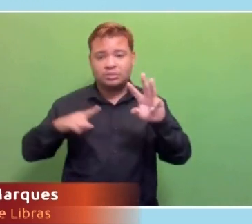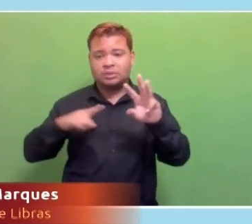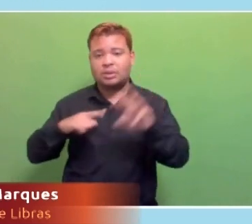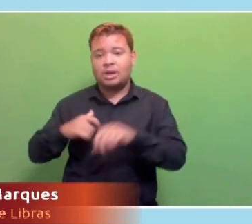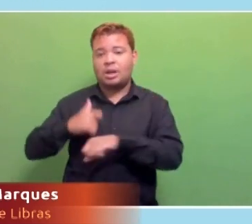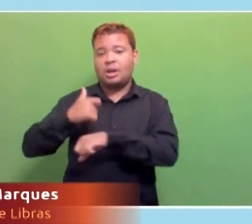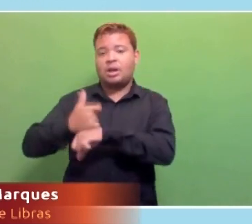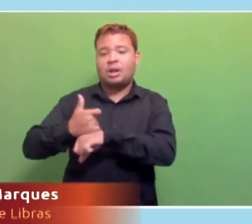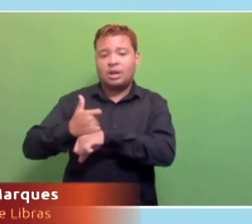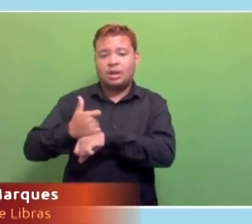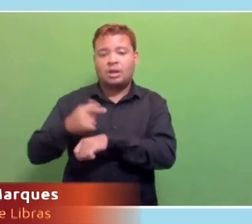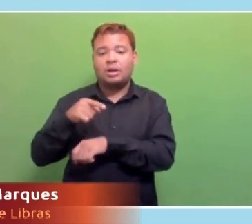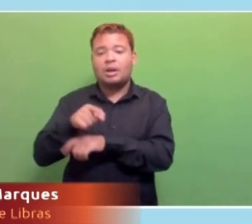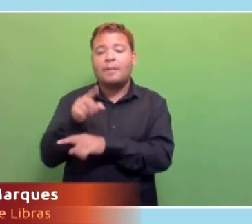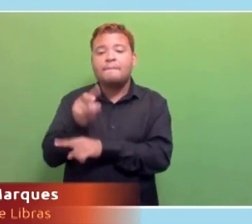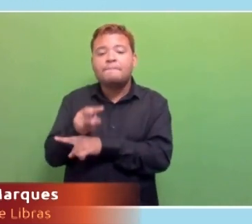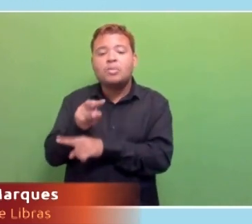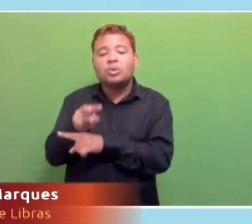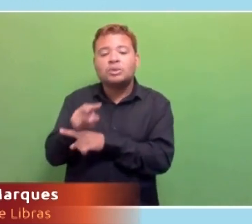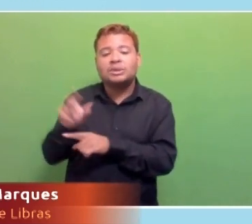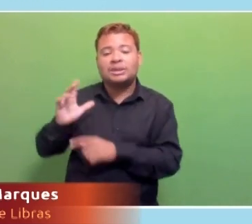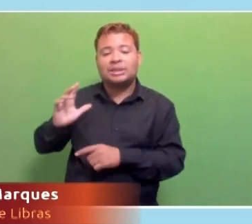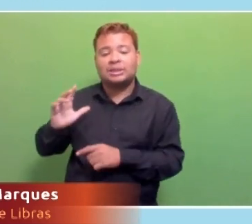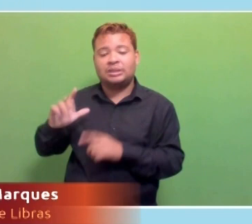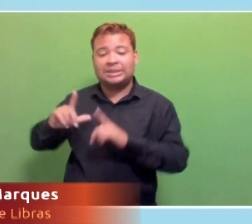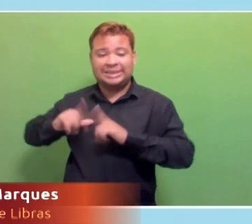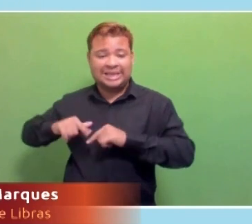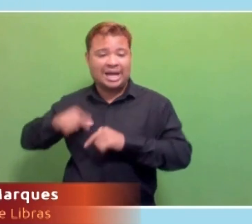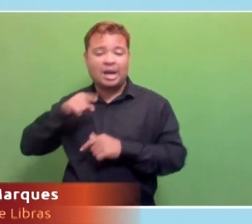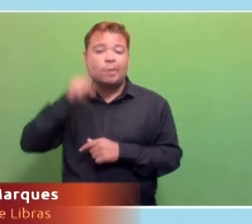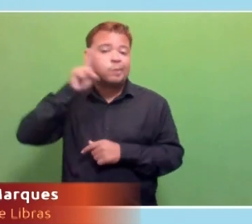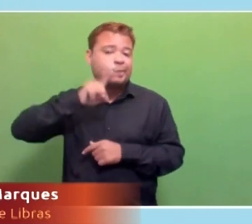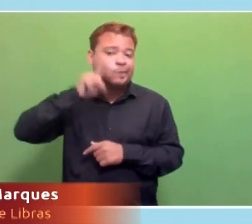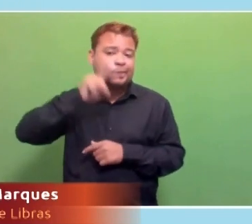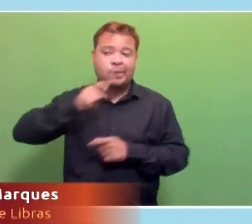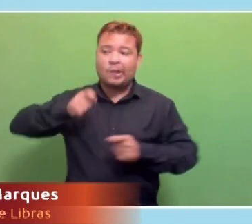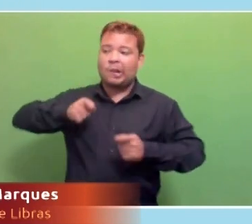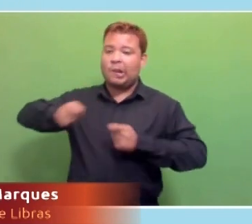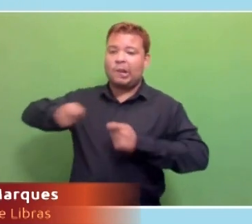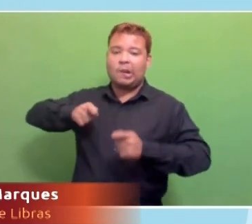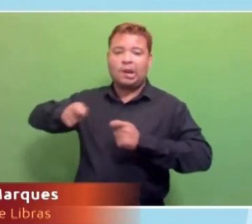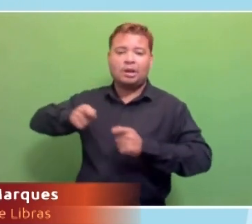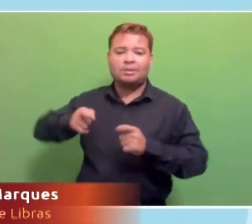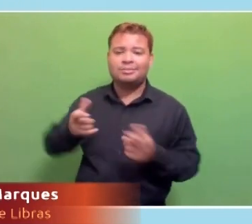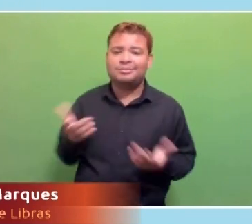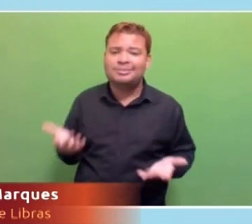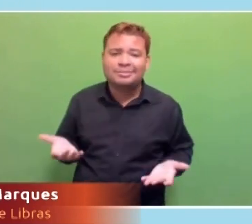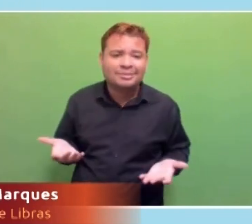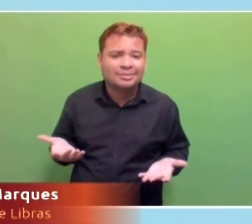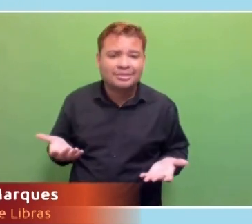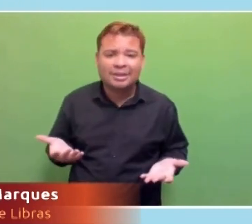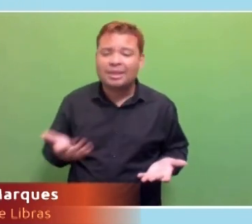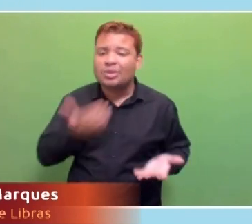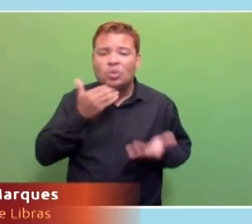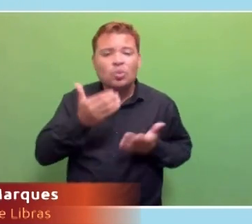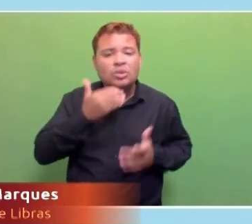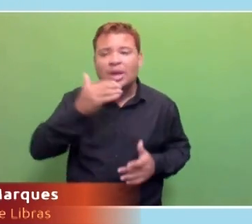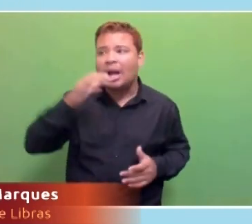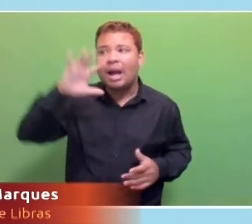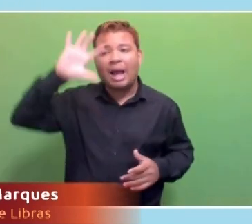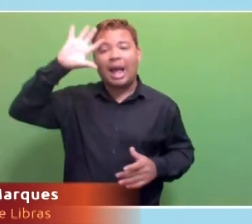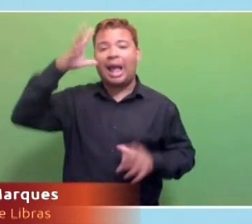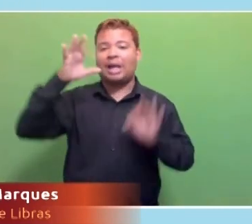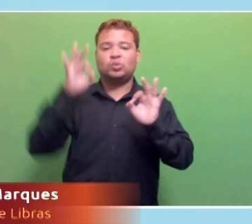principal protetor de Israel, que são os Estados Unidos, não será possível alcançar um resultado. Perante